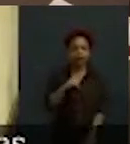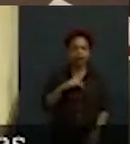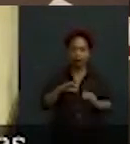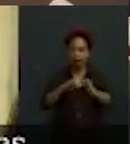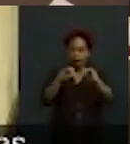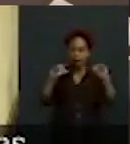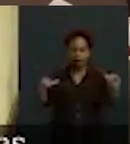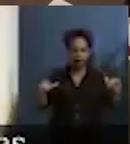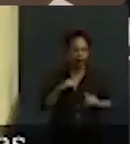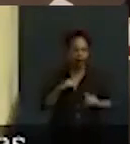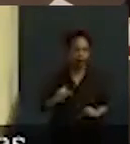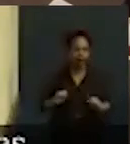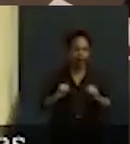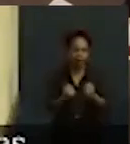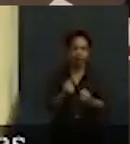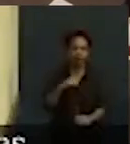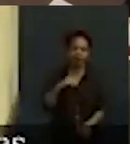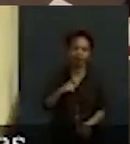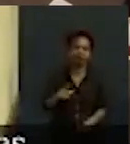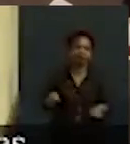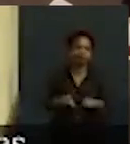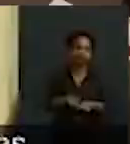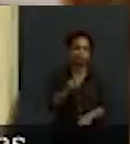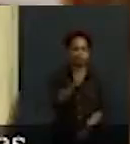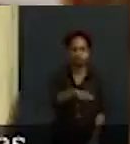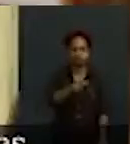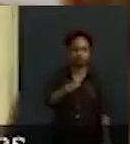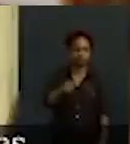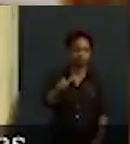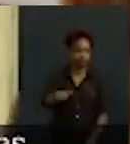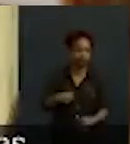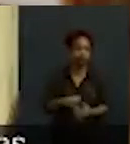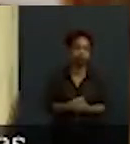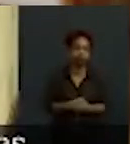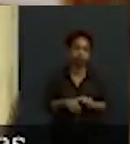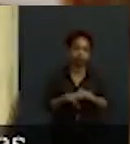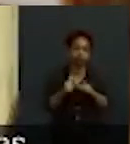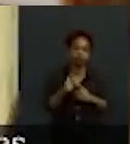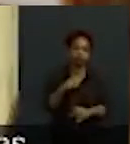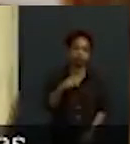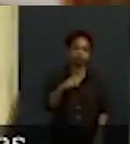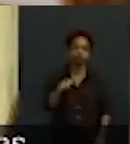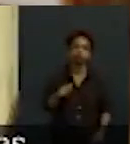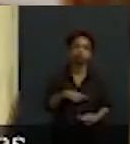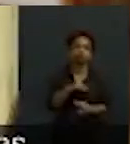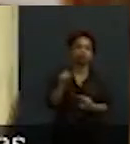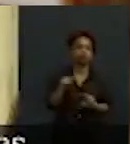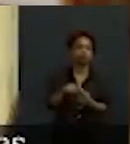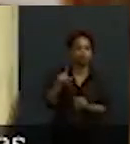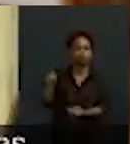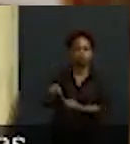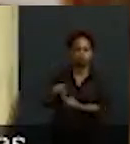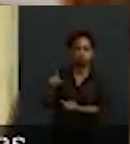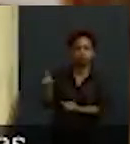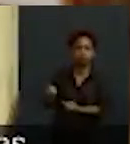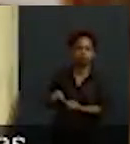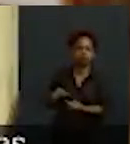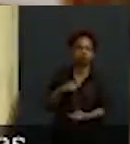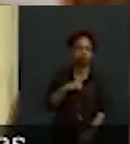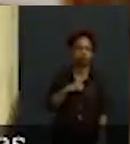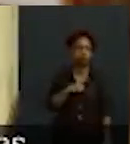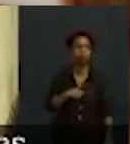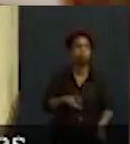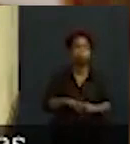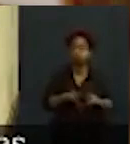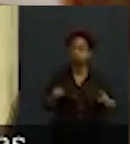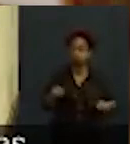indissociável dos esforços e da dedicação de pessoas em prol de princípios e objetivos que se